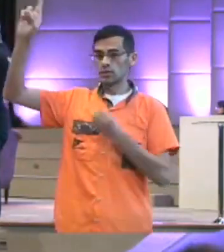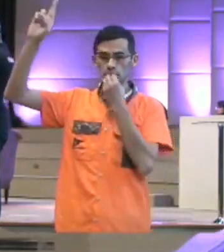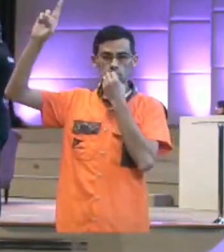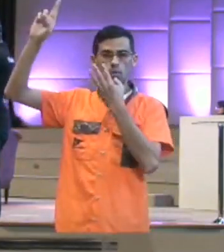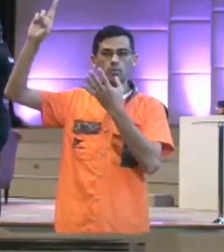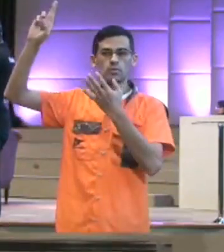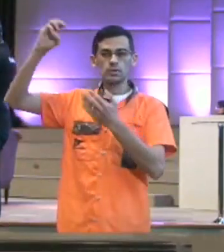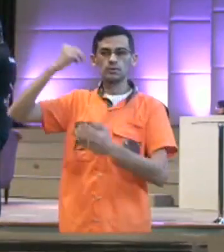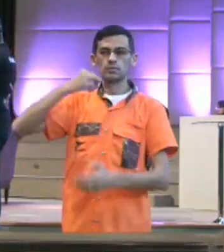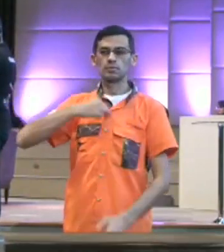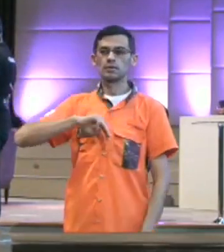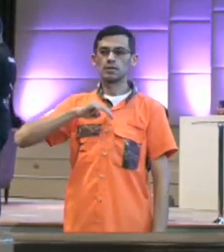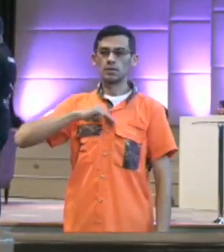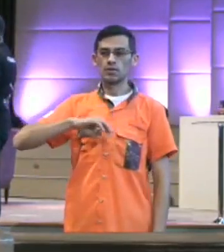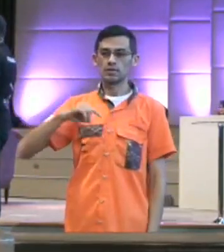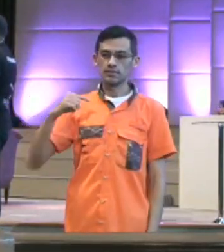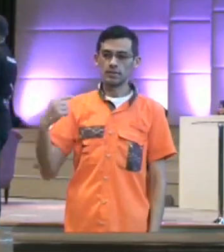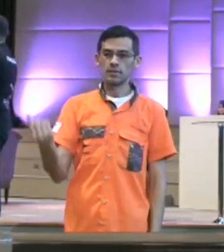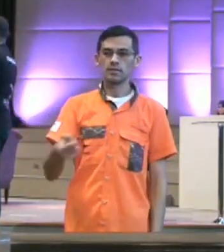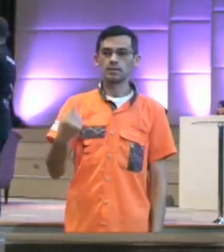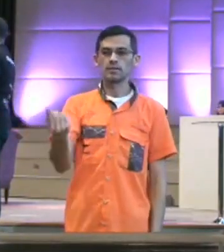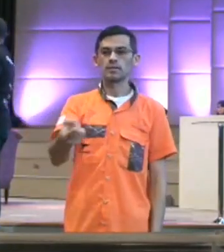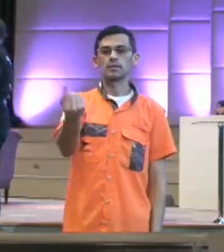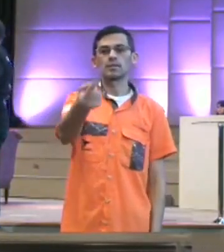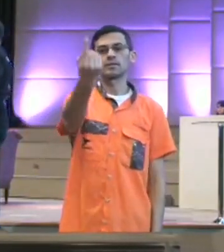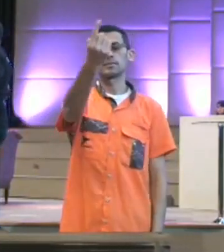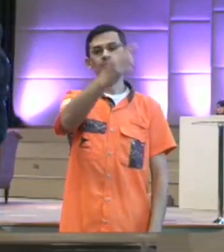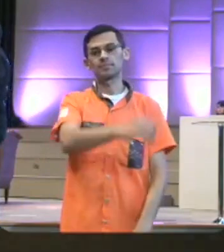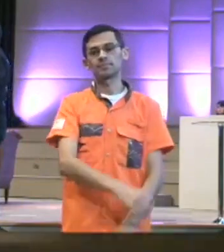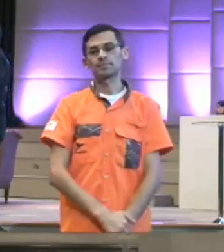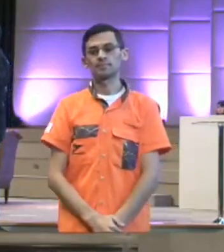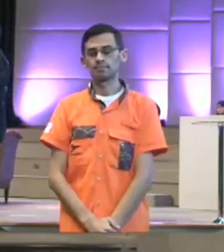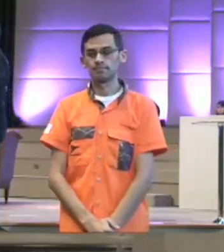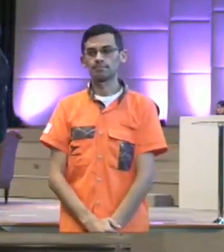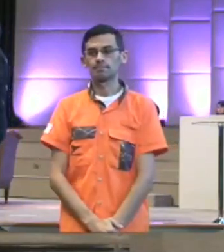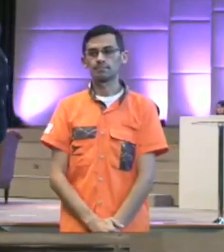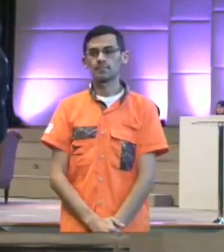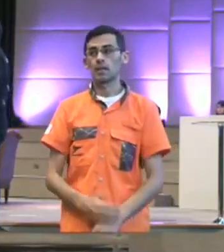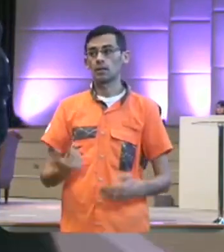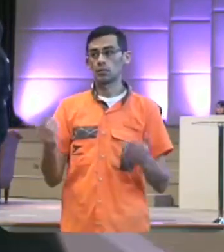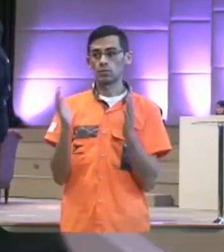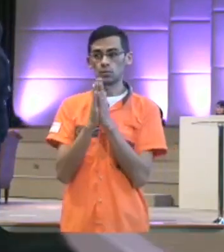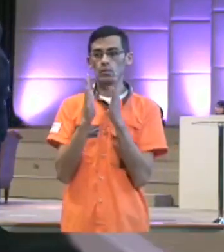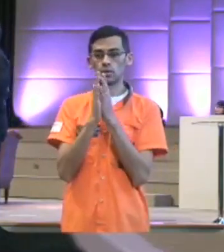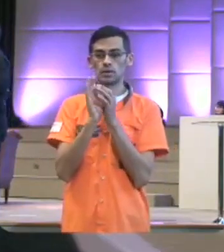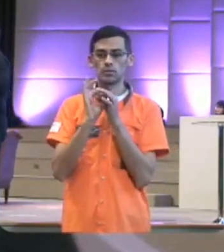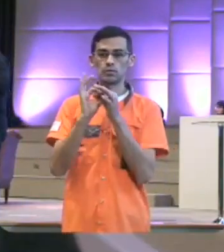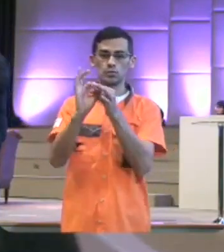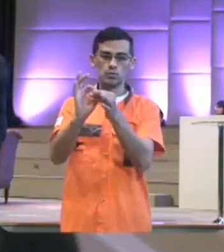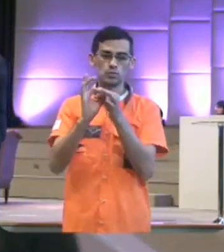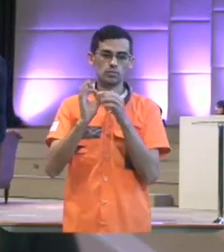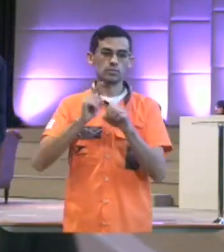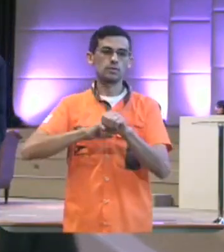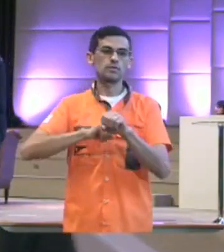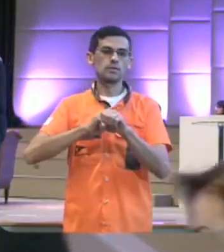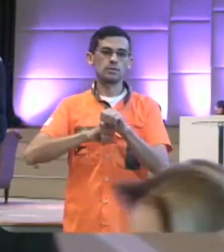bom e a sua misericórdia dura para sempre, né? Vamos orar juntos? Esse